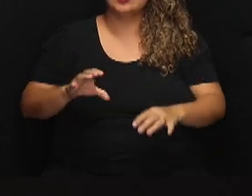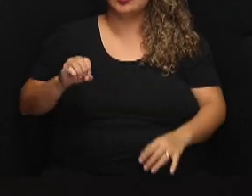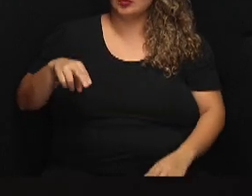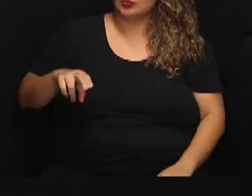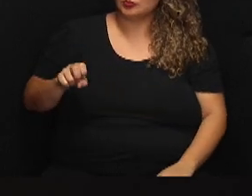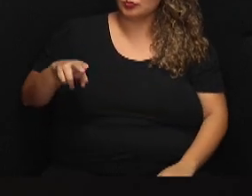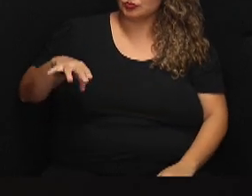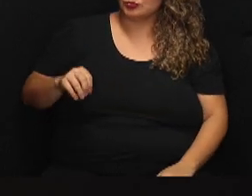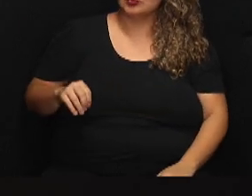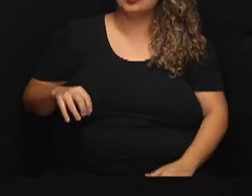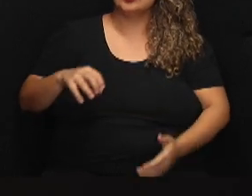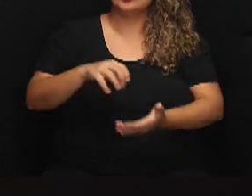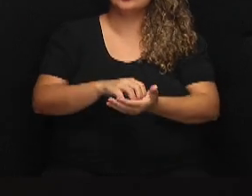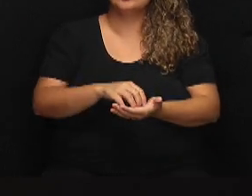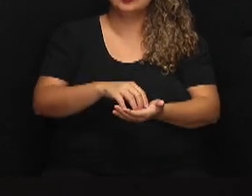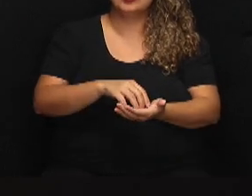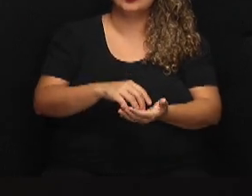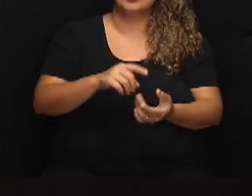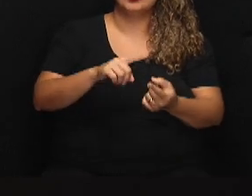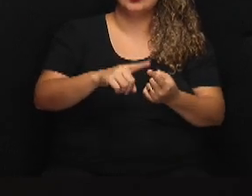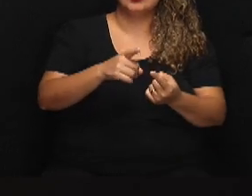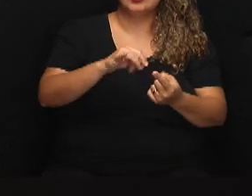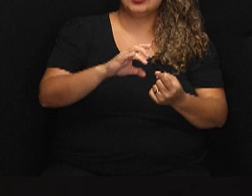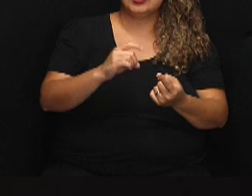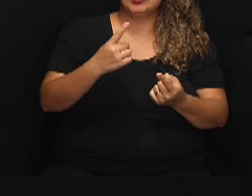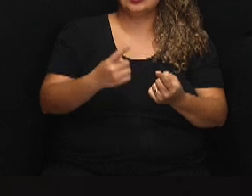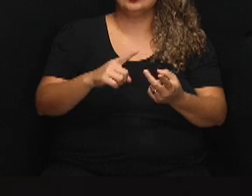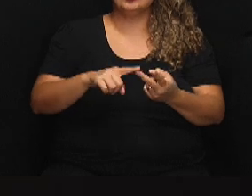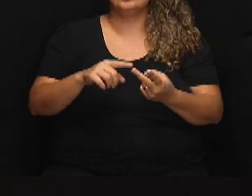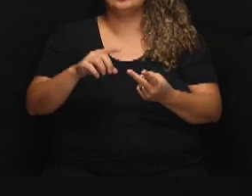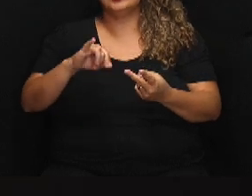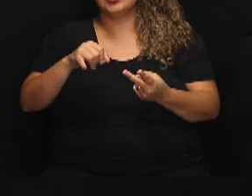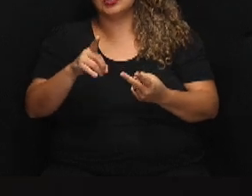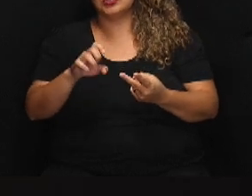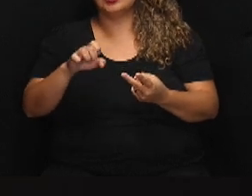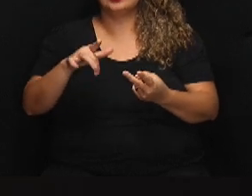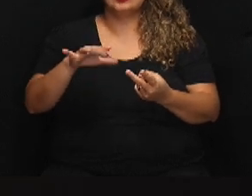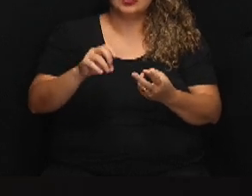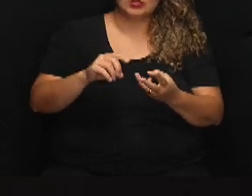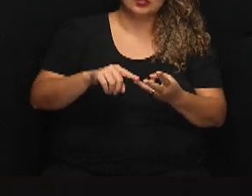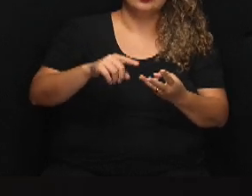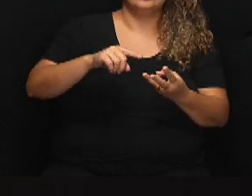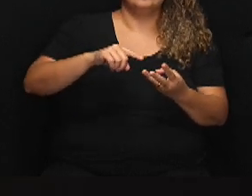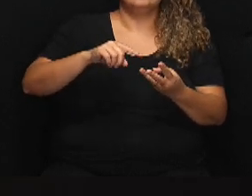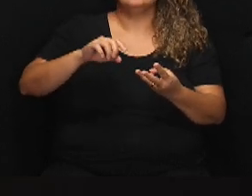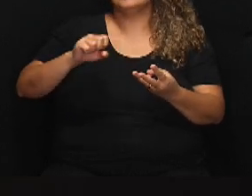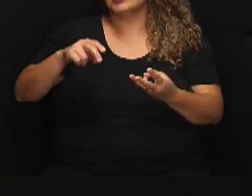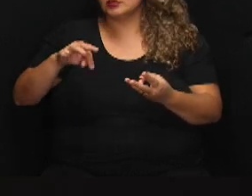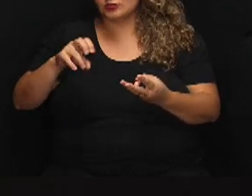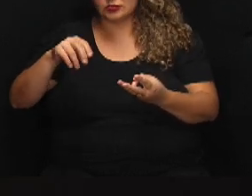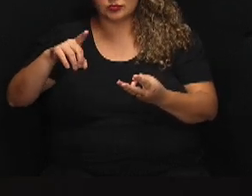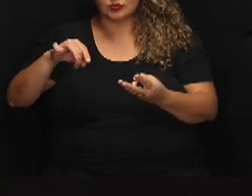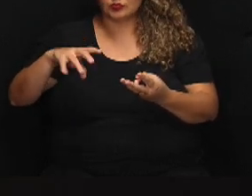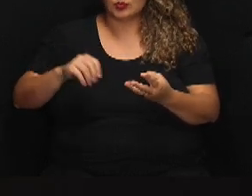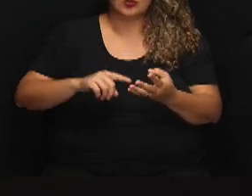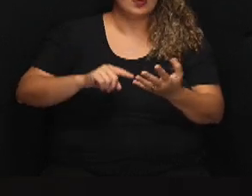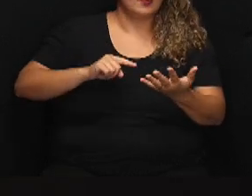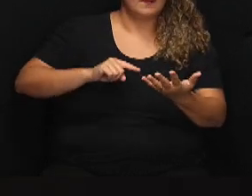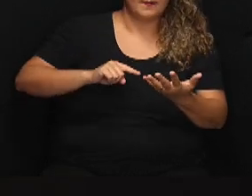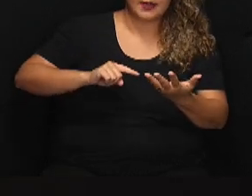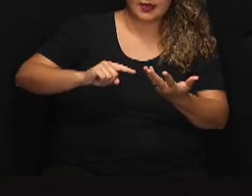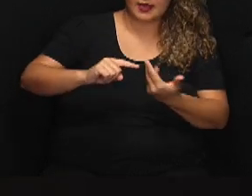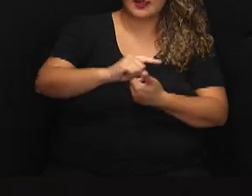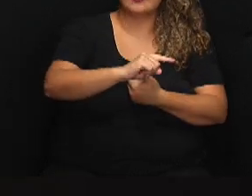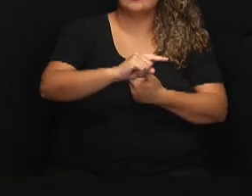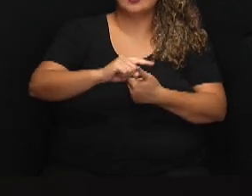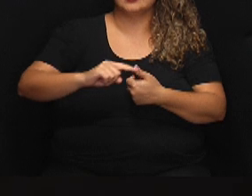saúde. DIC 1, Fernanda, Jardim Eulina, Parque Uziel, São Bernardo, Santos Dumont, São José, São Quirino, Village e Vila